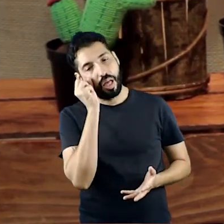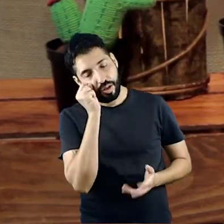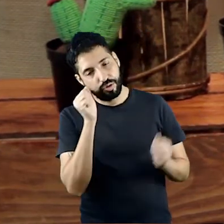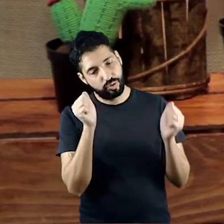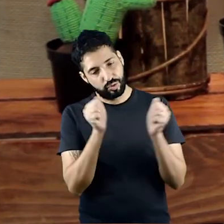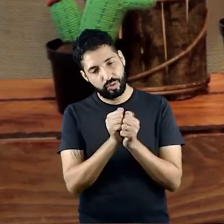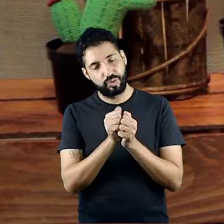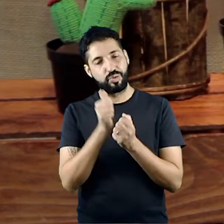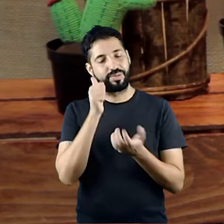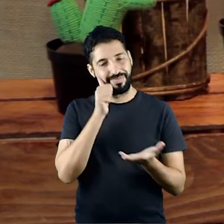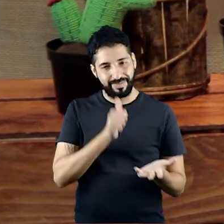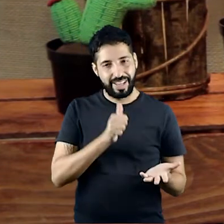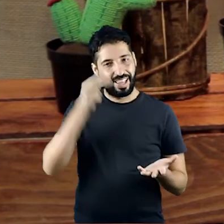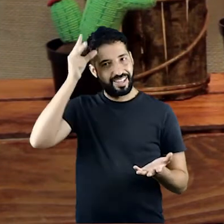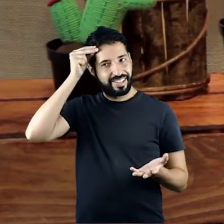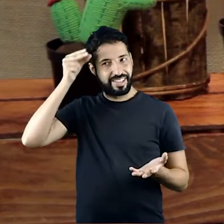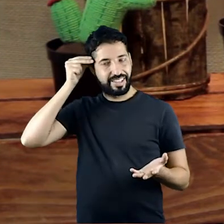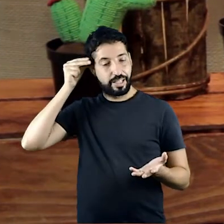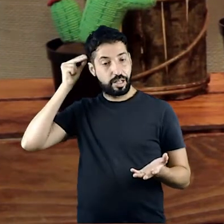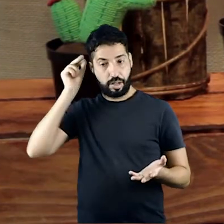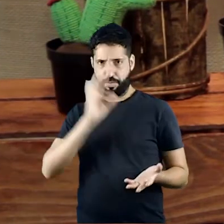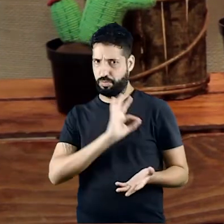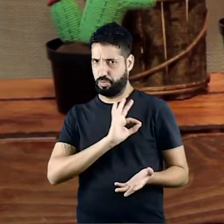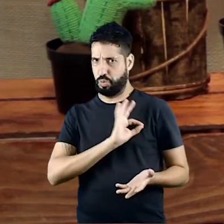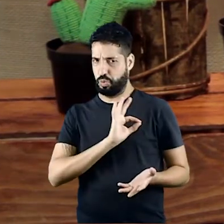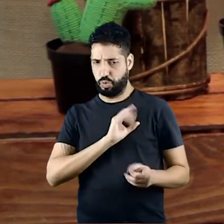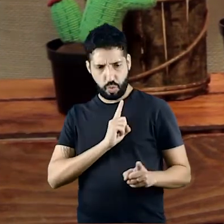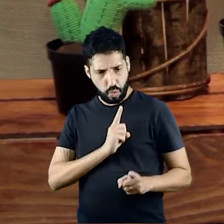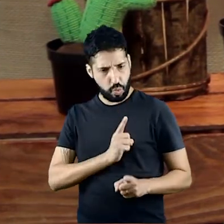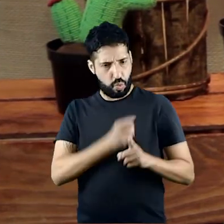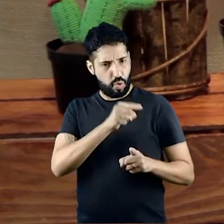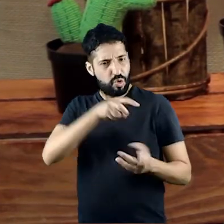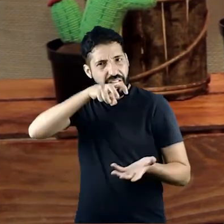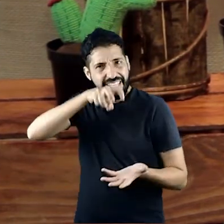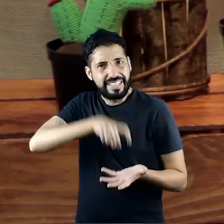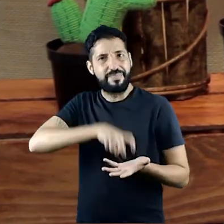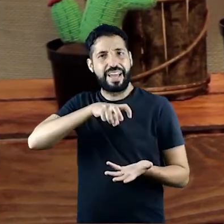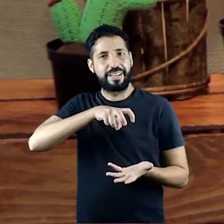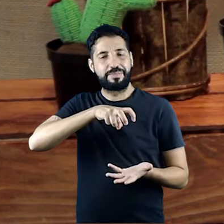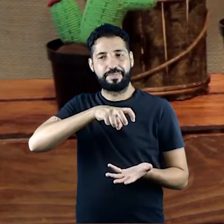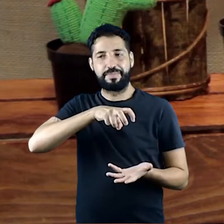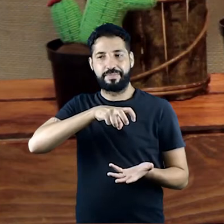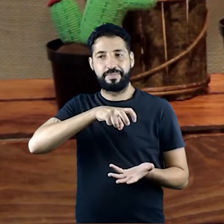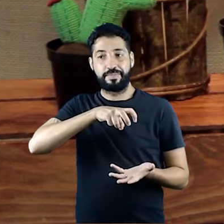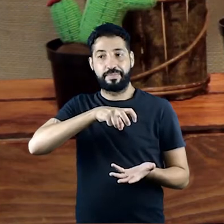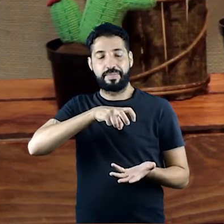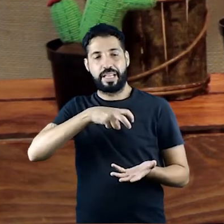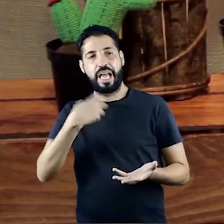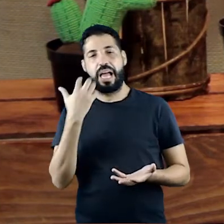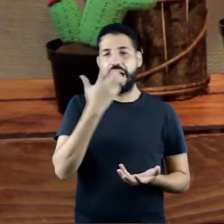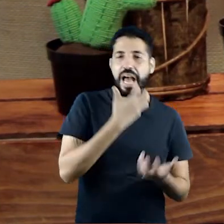adormeceu junto de Santa Maria a polícia os encontrou logo cedo no outro